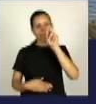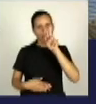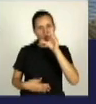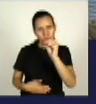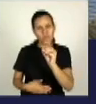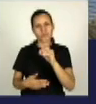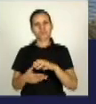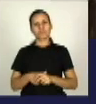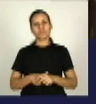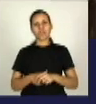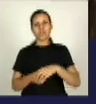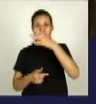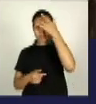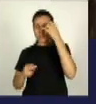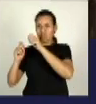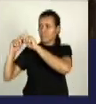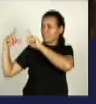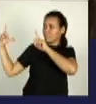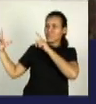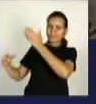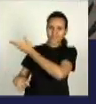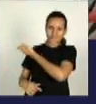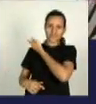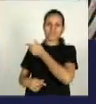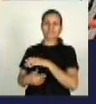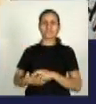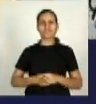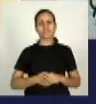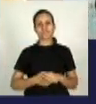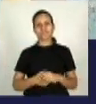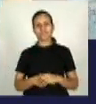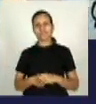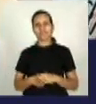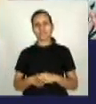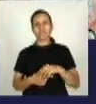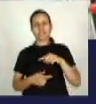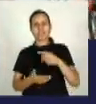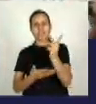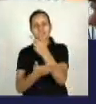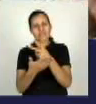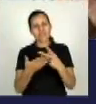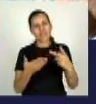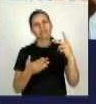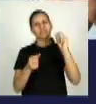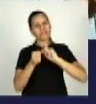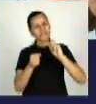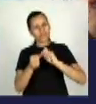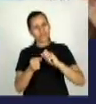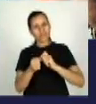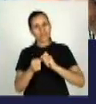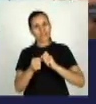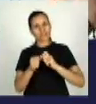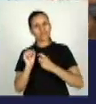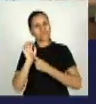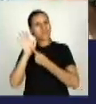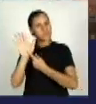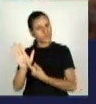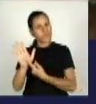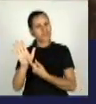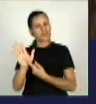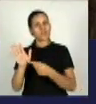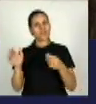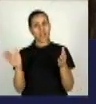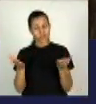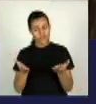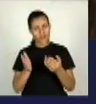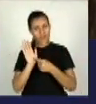Agradecer ao professor Paulo Gomposer pelo trabalho que ele fez do cenário com o pessoal, os alunos da arquitetura e este desenho que ele foi desenvolvendo